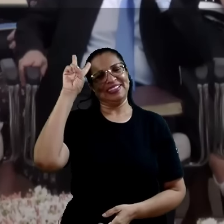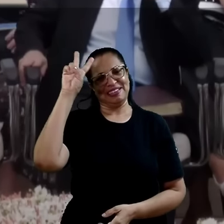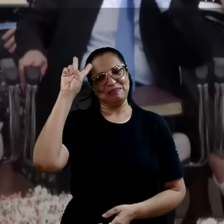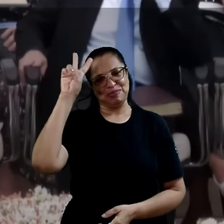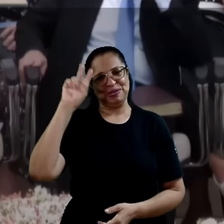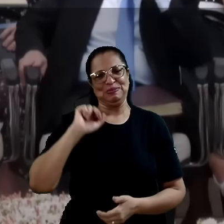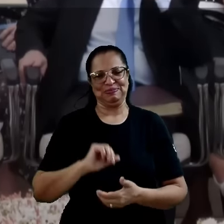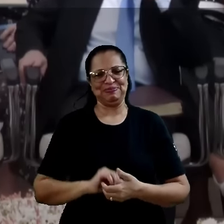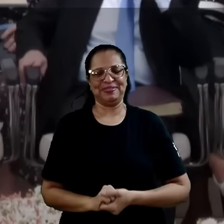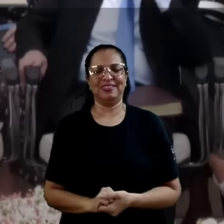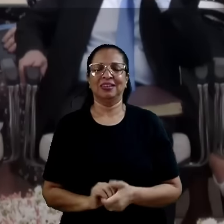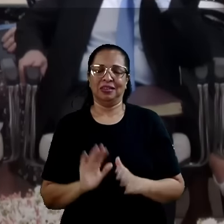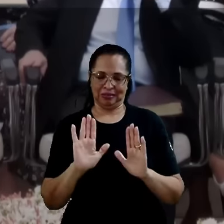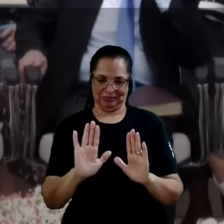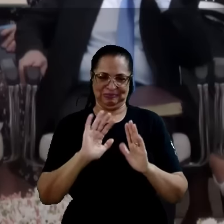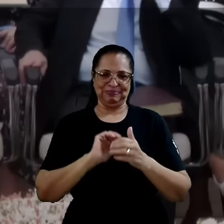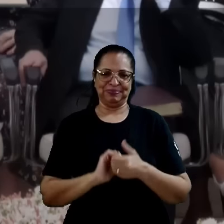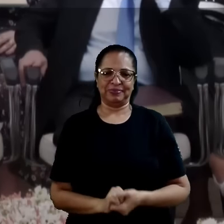presentes irmã